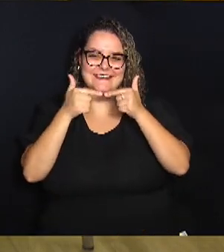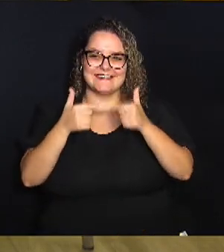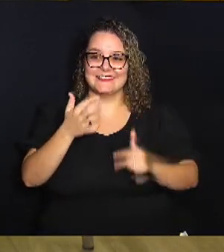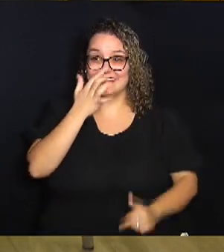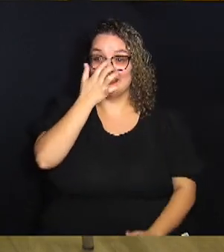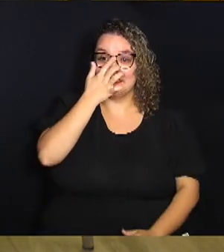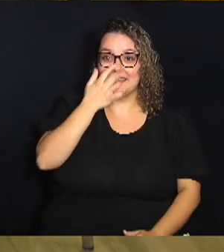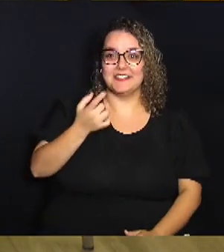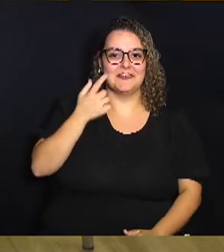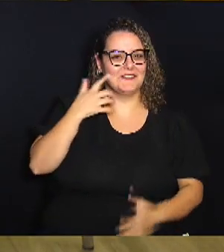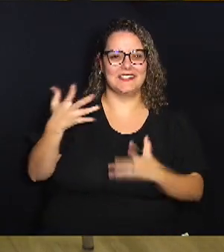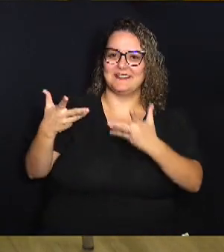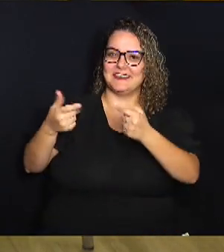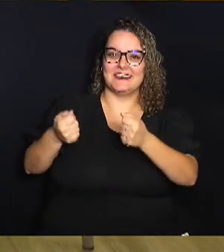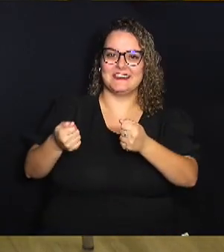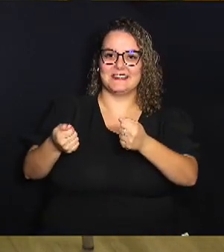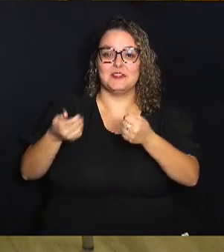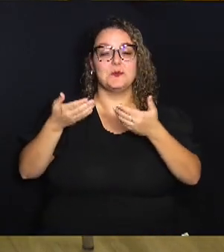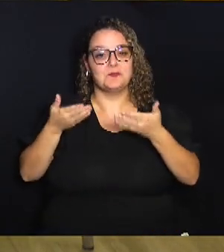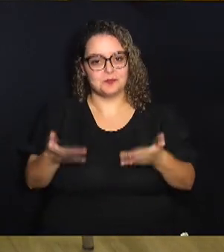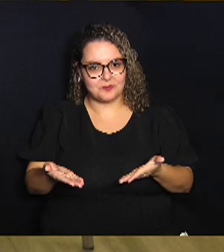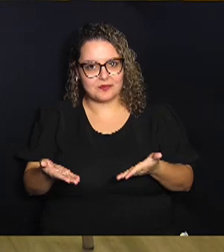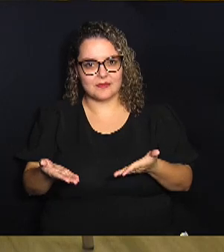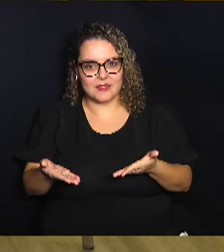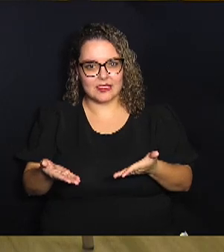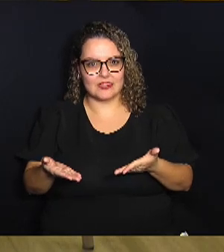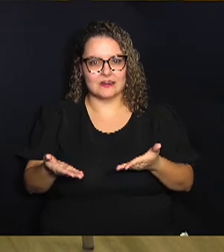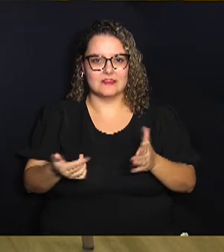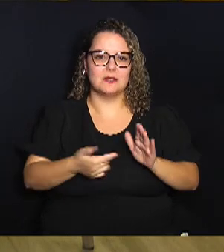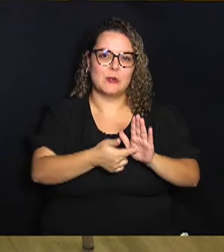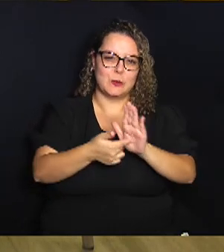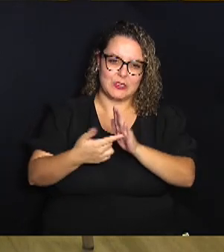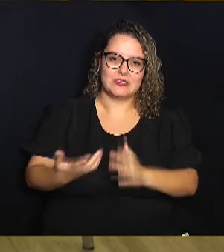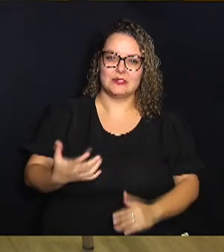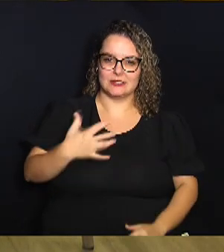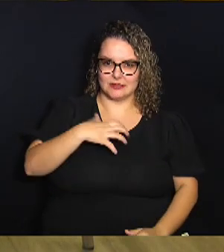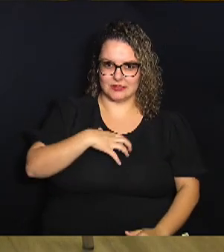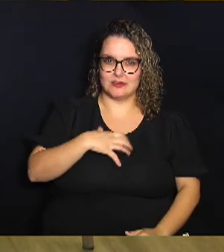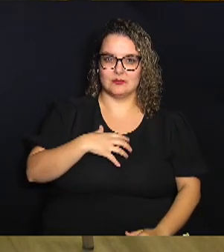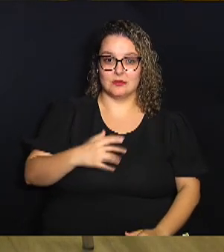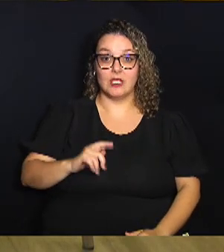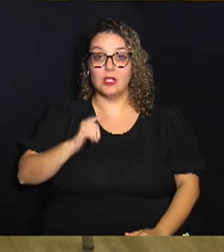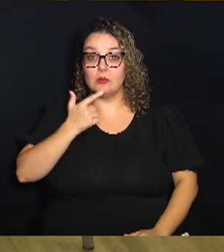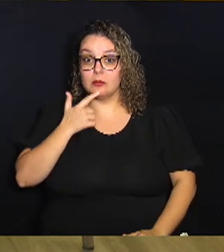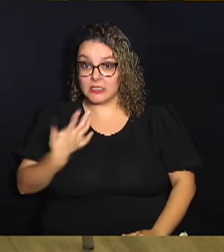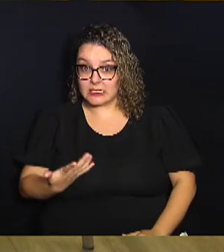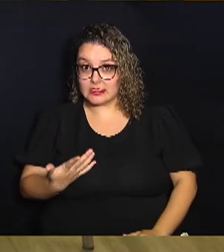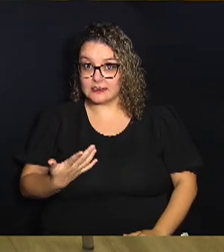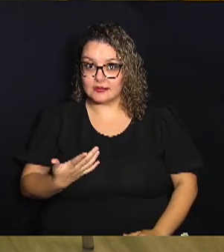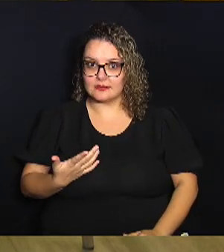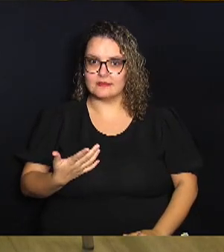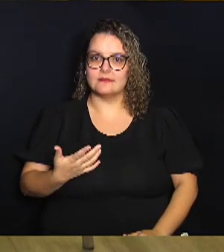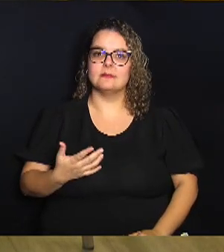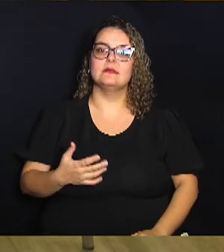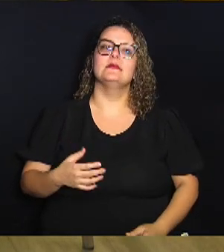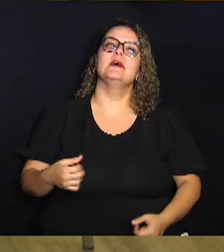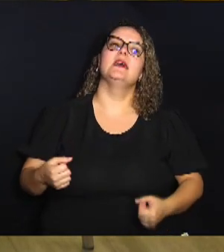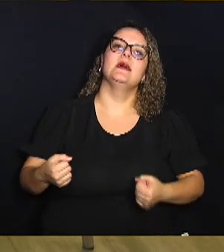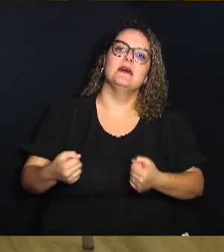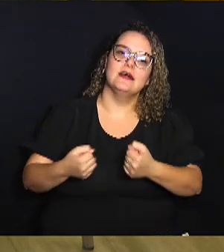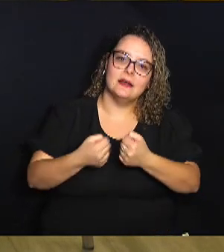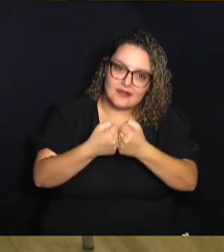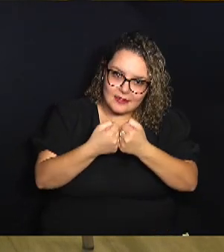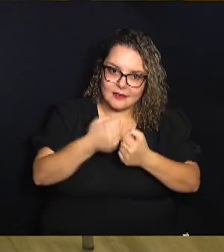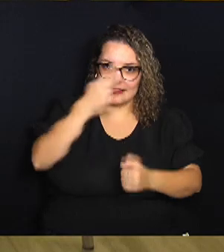Olha, então, sensacional. isso a gente mostrou aí de forma bem humorada, mas há conflitos entre